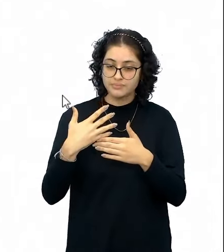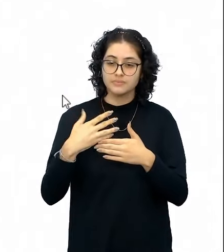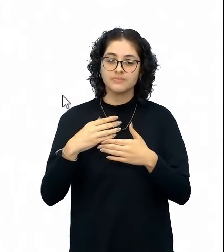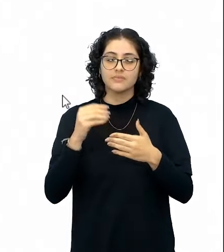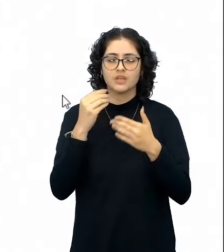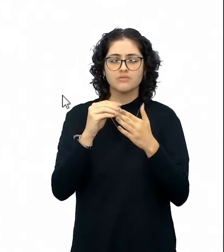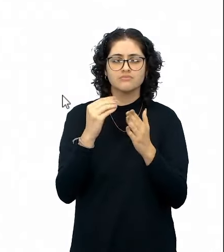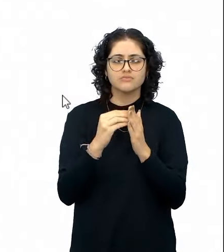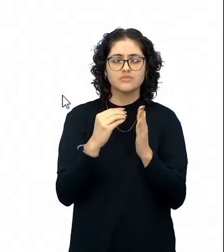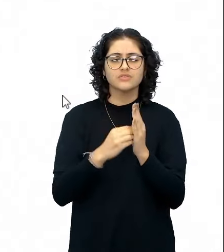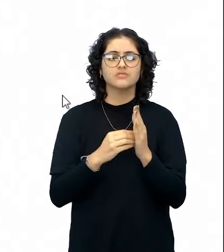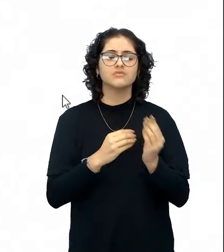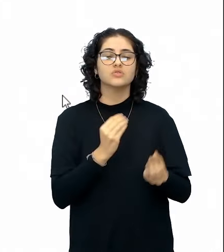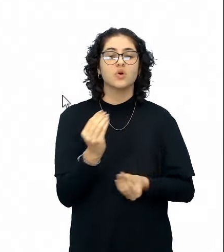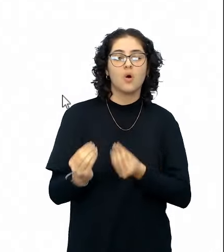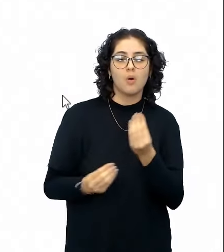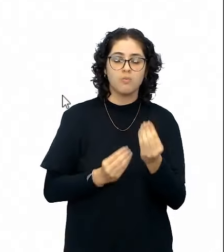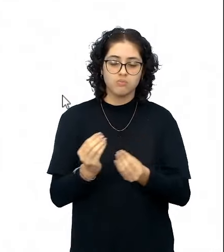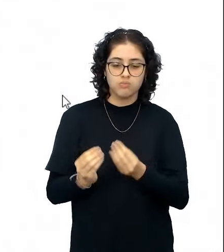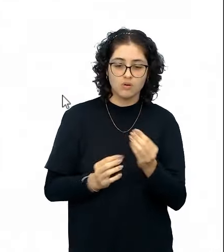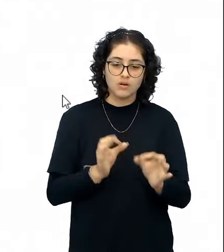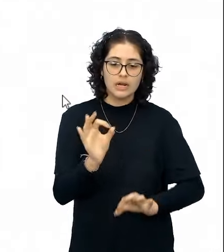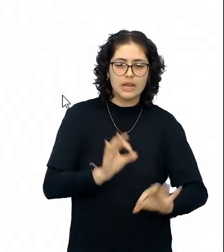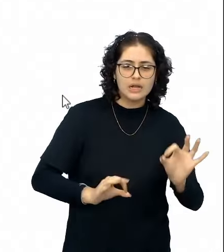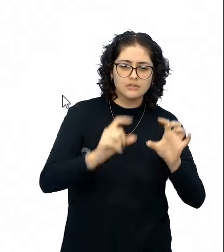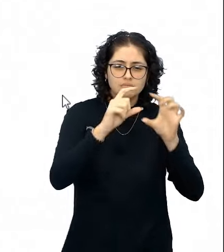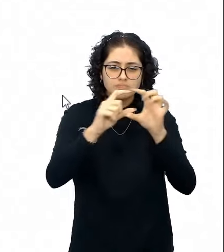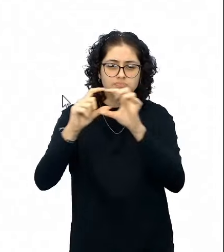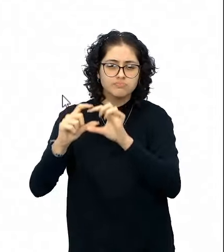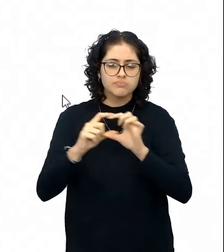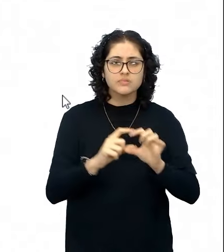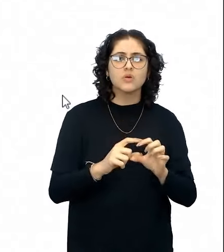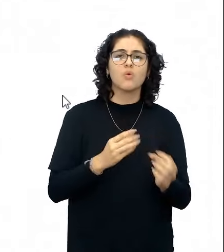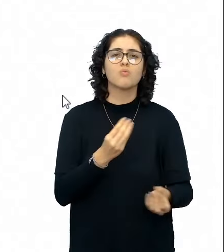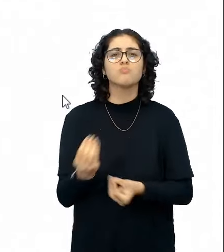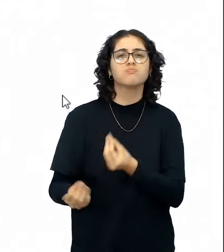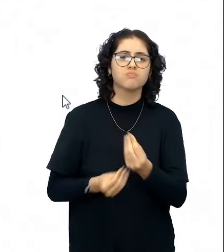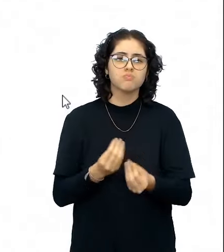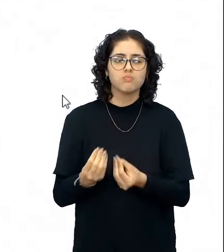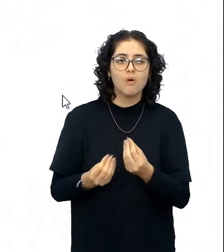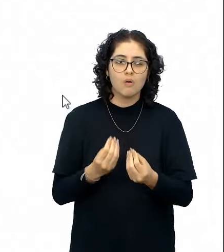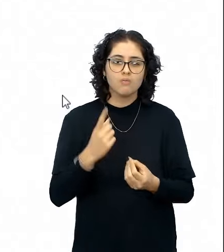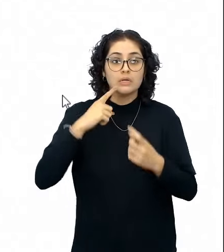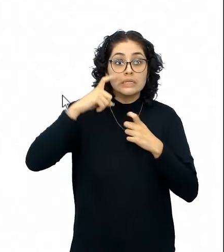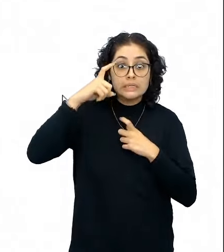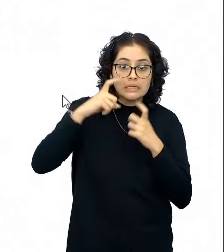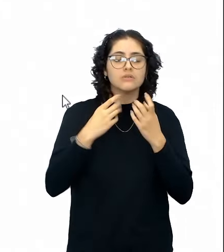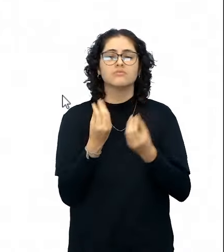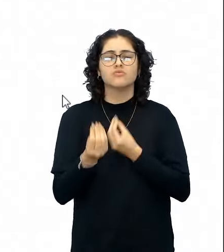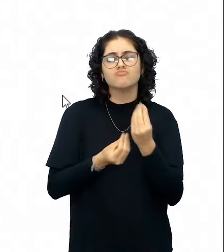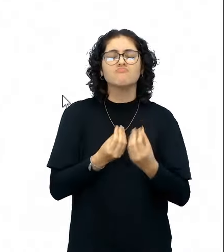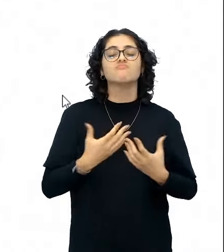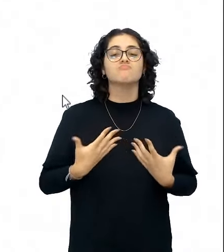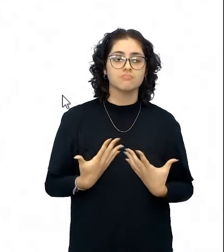abordando como é a criação de história em quadrinhos, balões, diálogos, expressões, o desenho, o